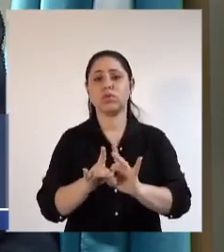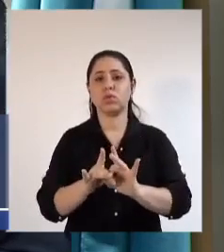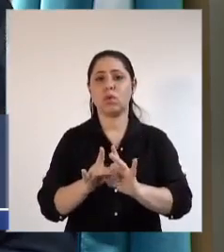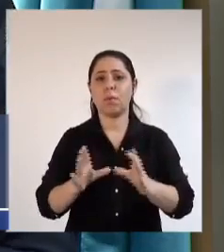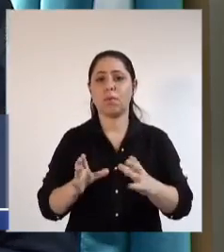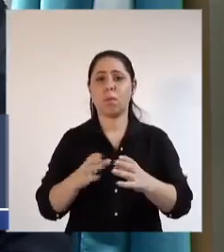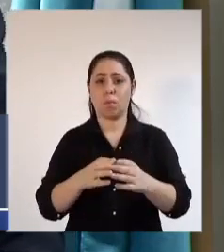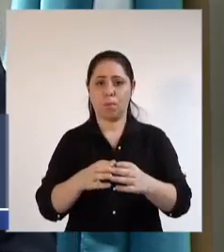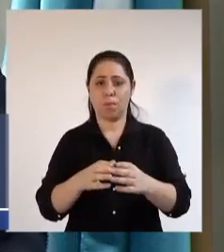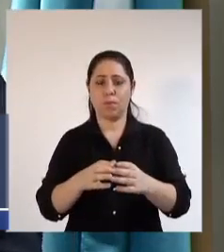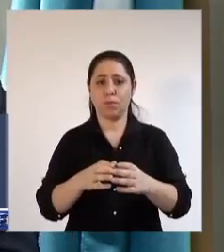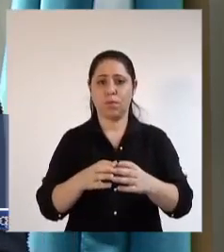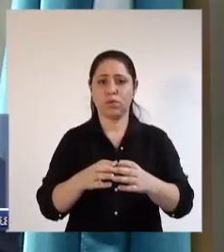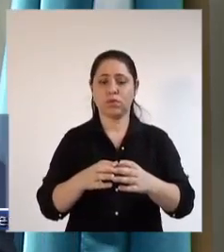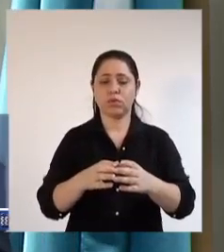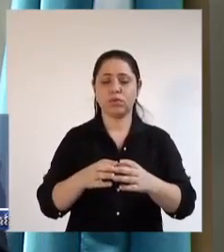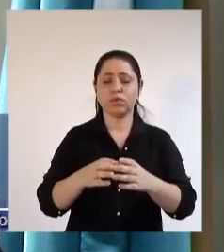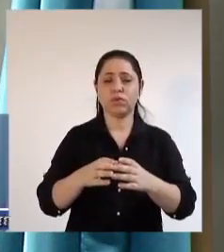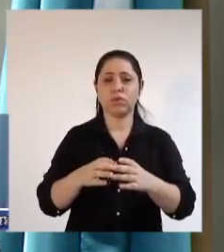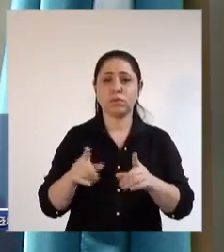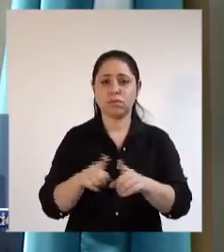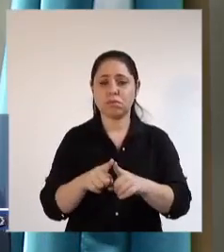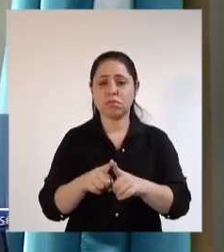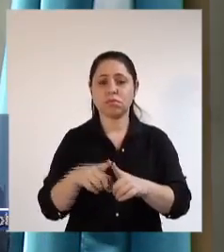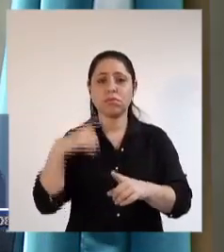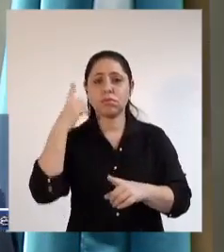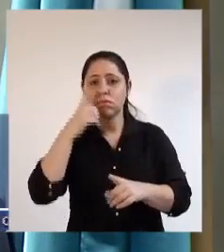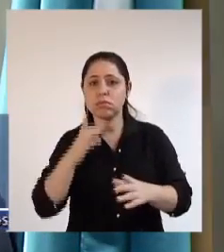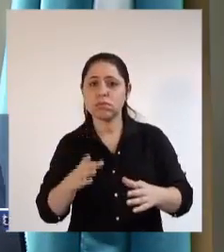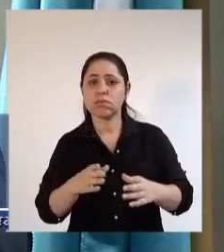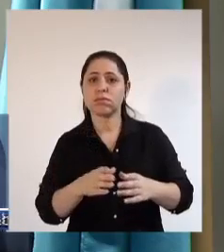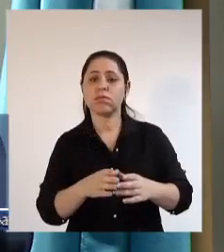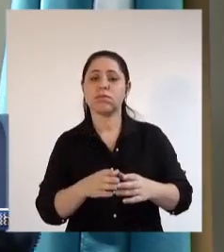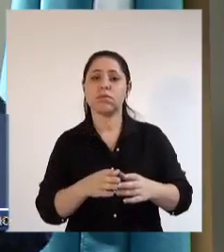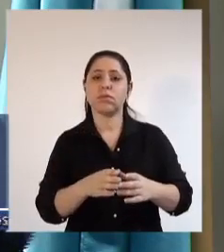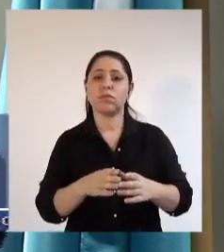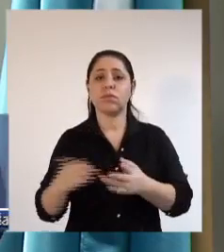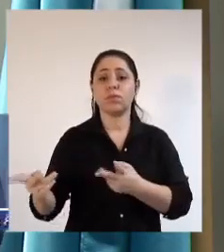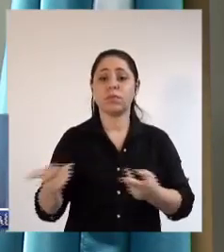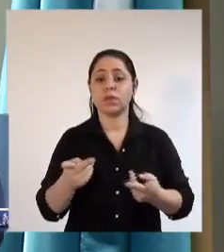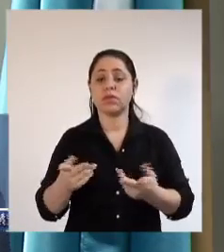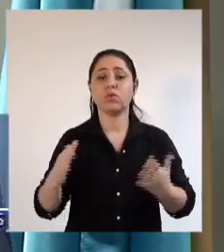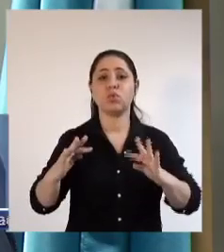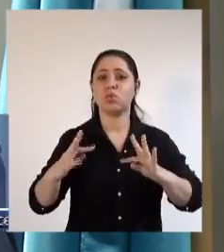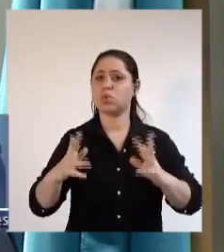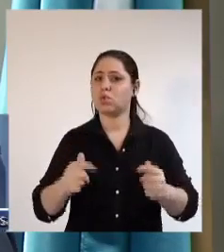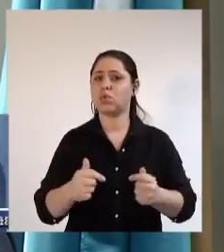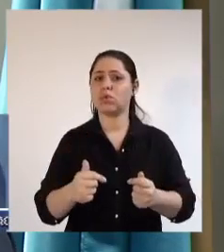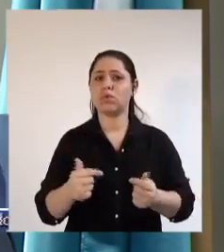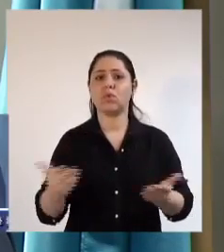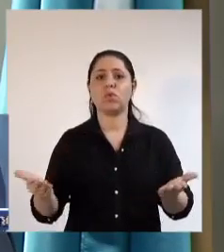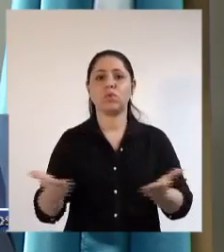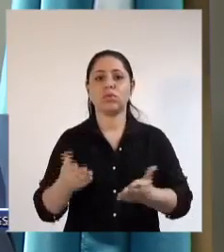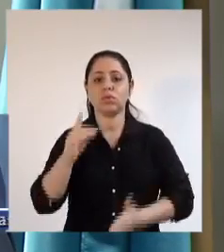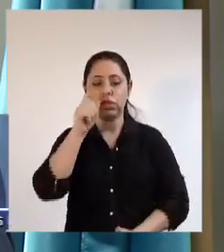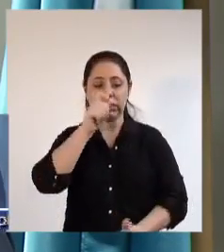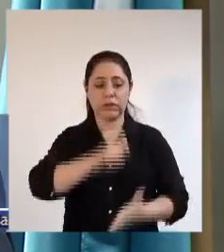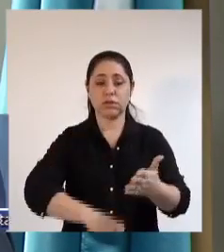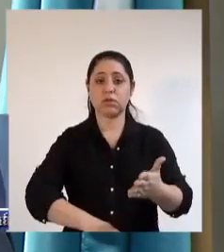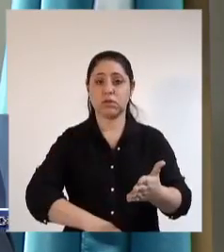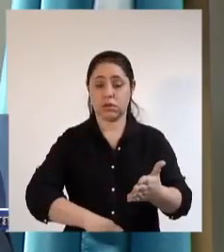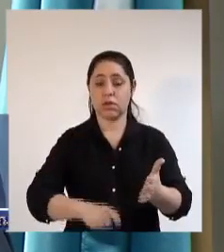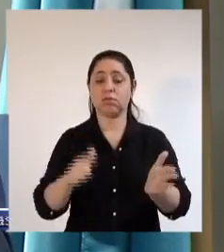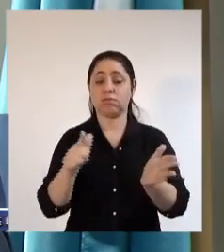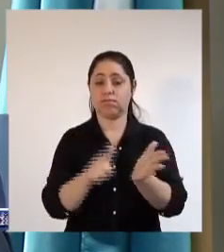grupo d frente parlamentar então a presença de todos aqui que assinarem a